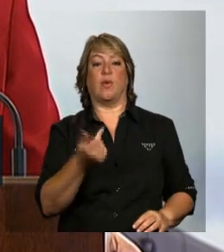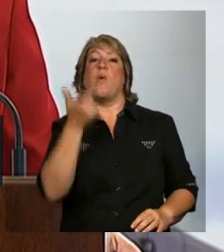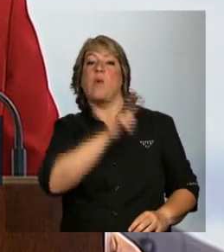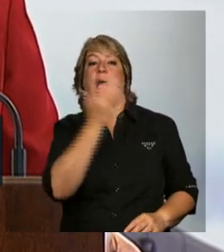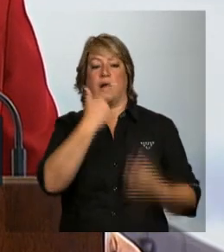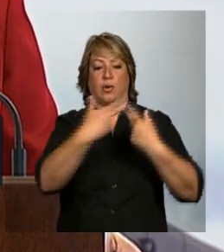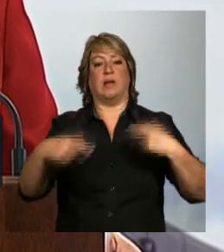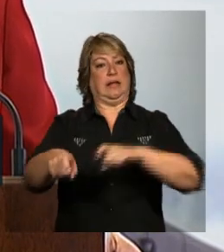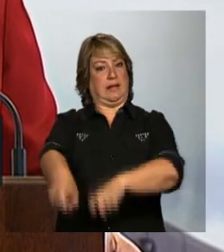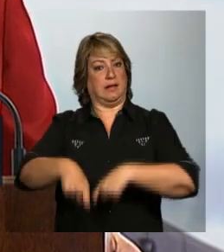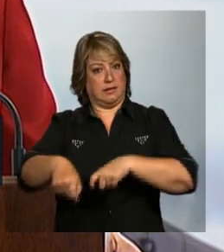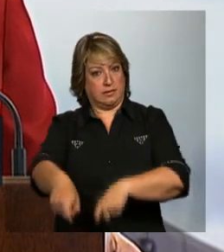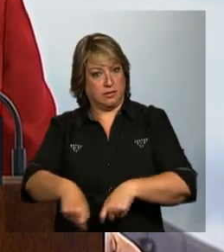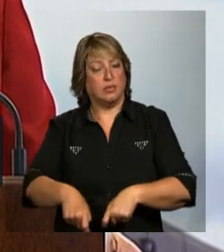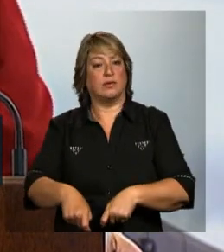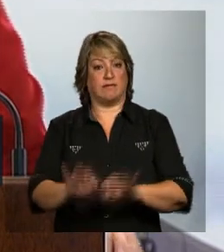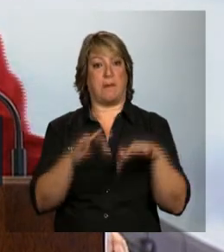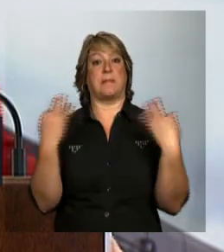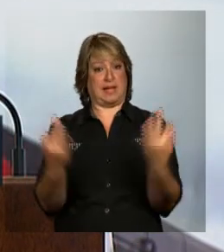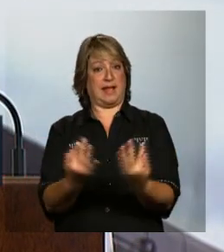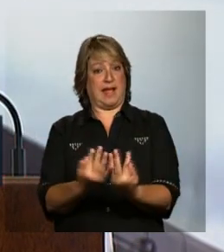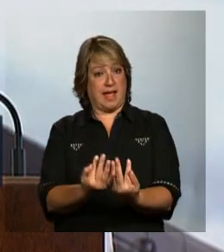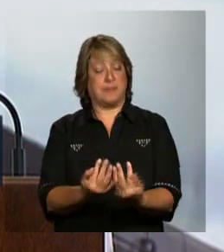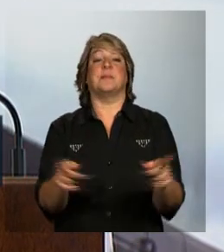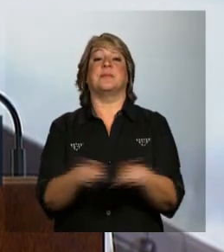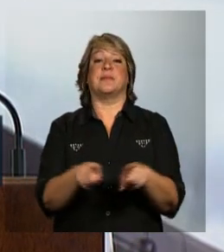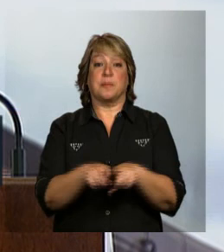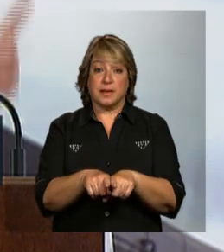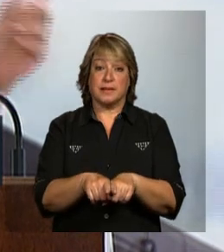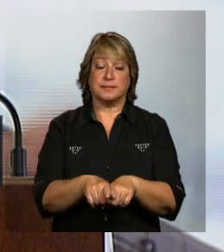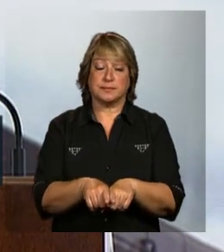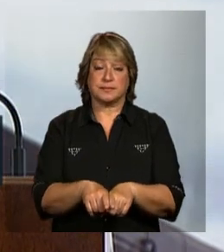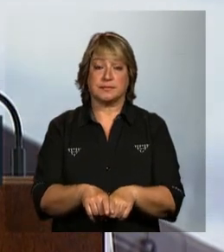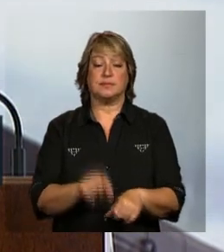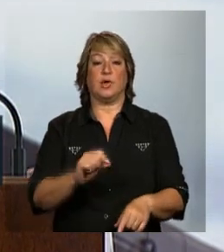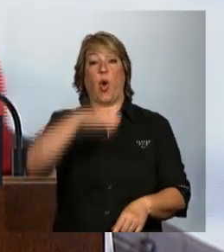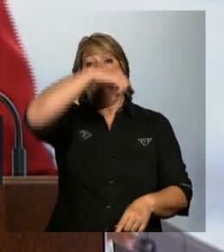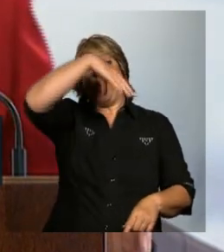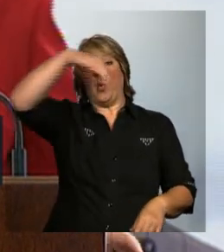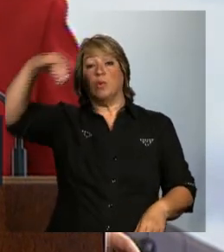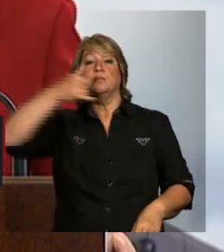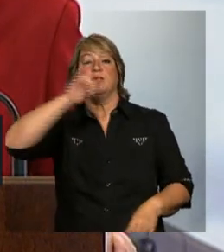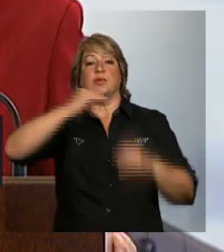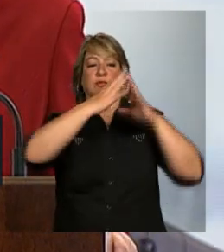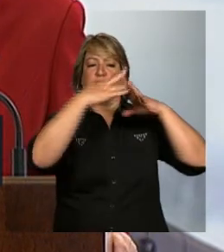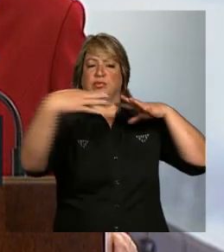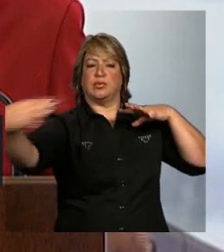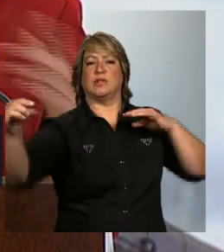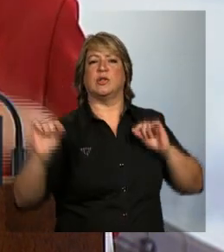da agricultura e da Agricultura Familiar passando pelo luz para todos que levou